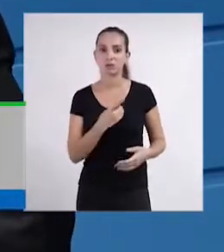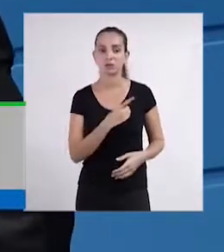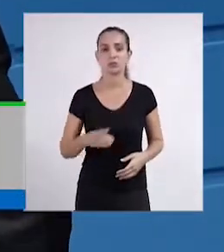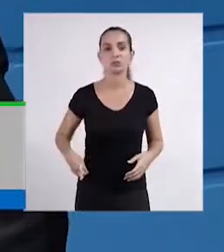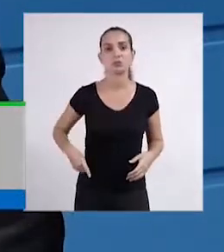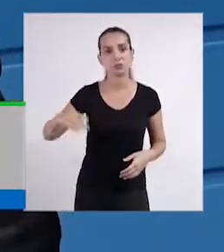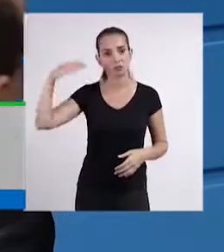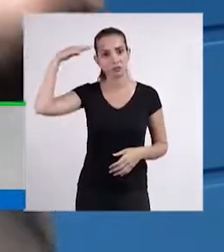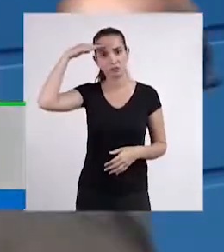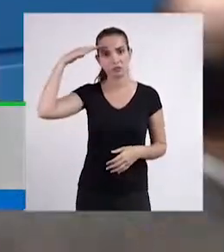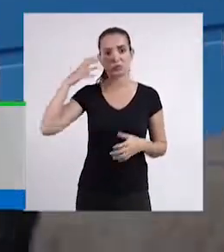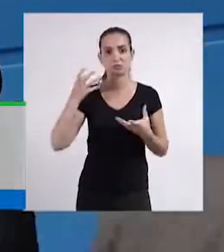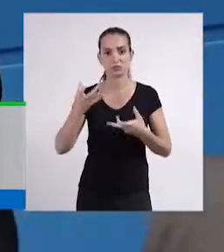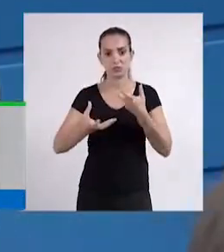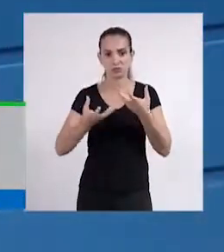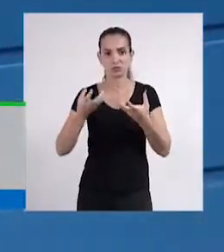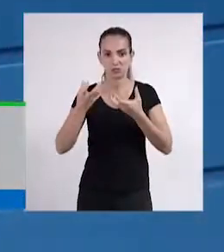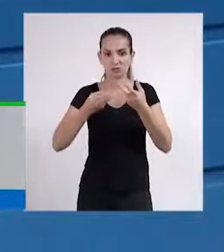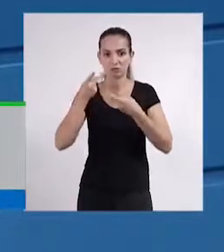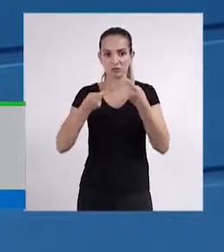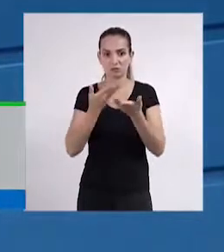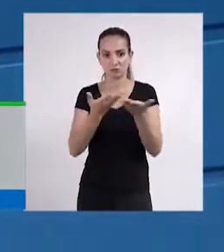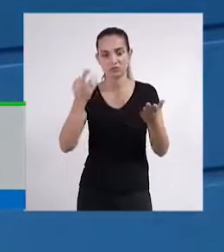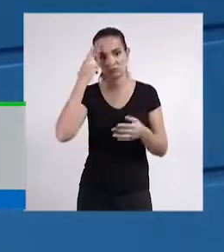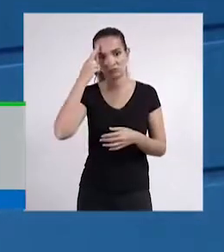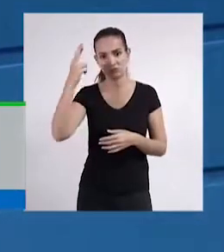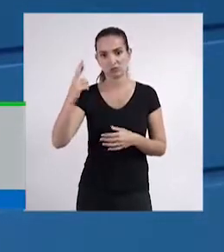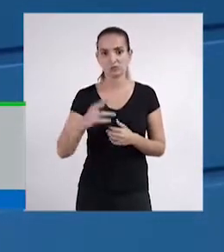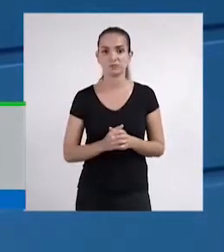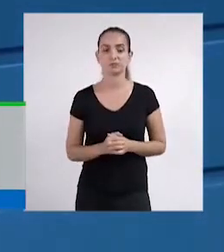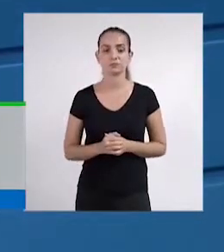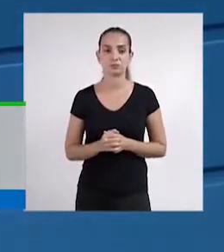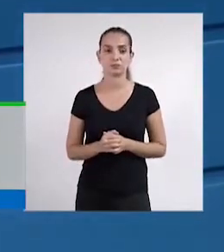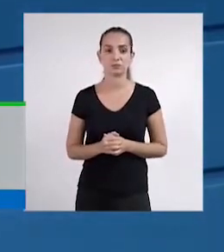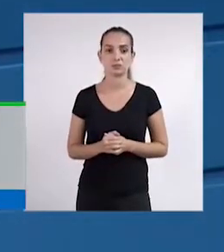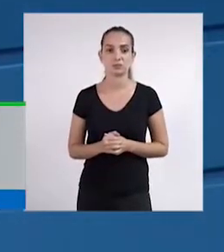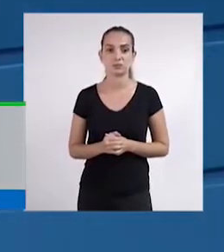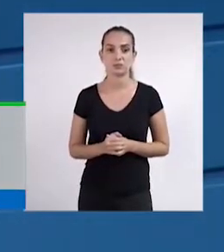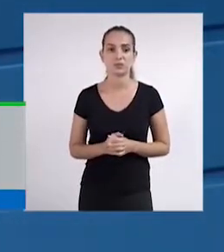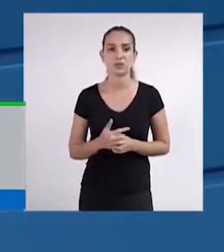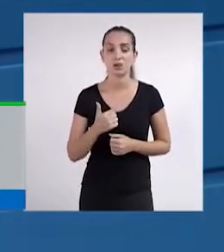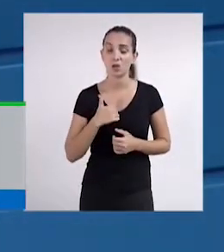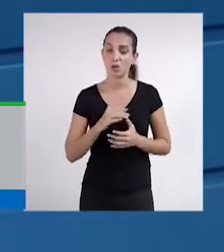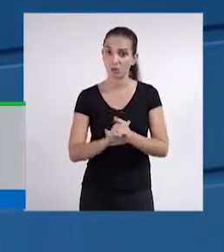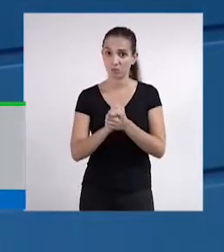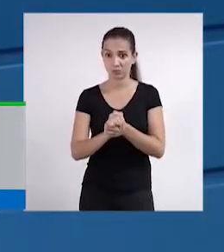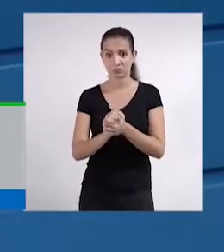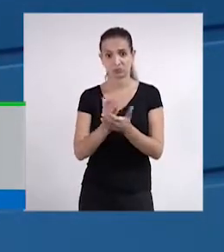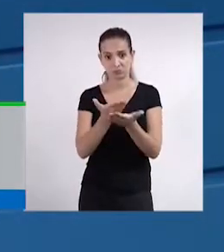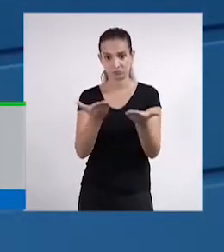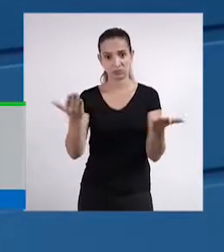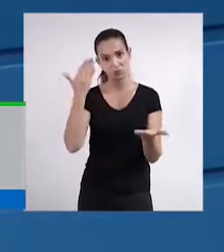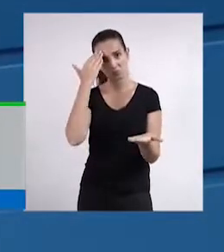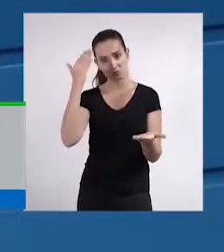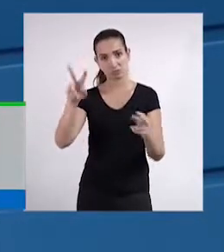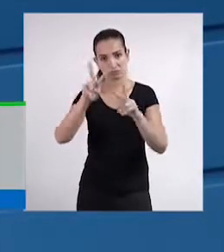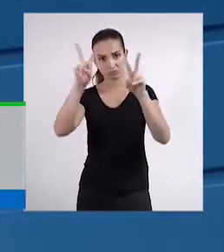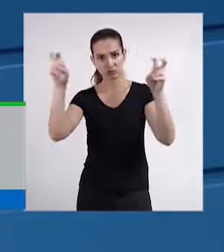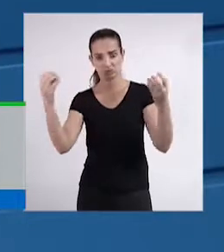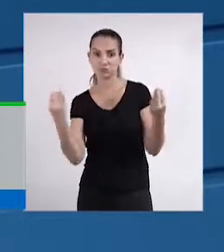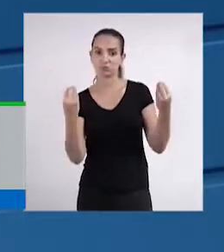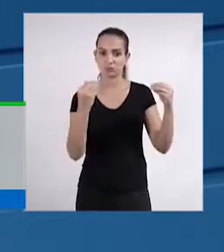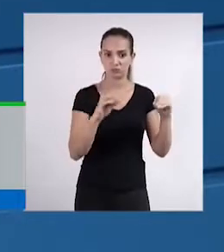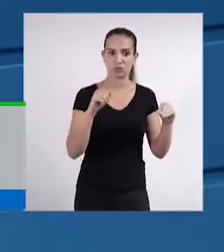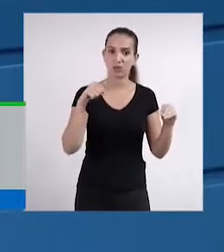eu cumprimento Vossa Excelência, nobres pares, nosso presidente, e cumprimento por trazer esse assunto a esta casa. Esse assunto foi